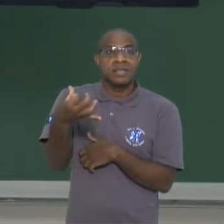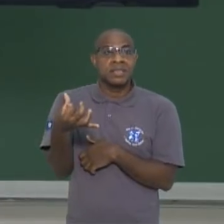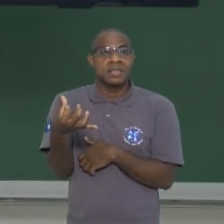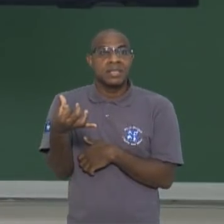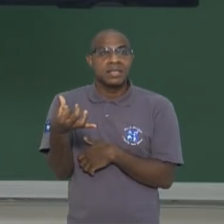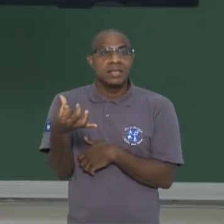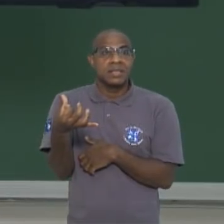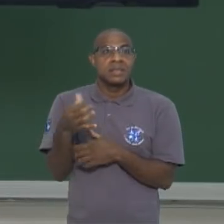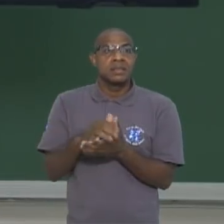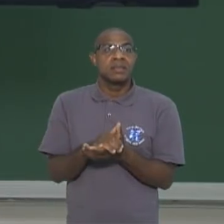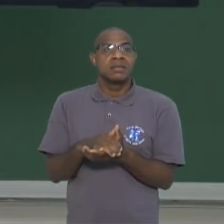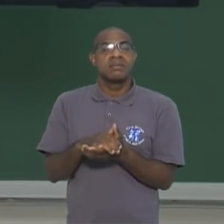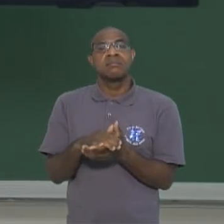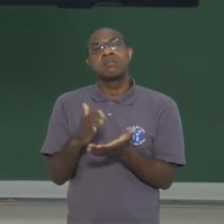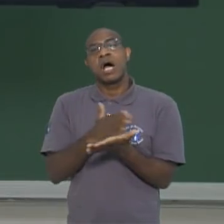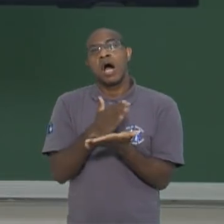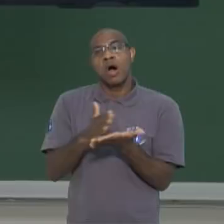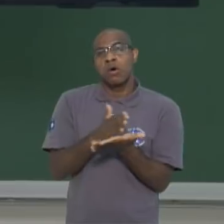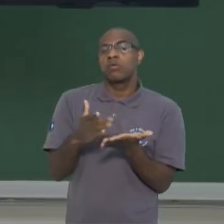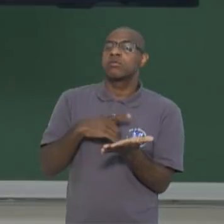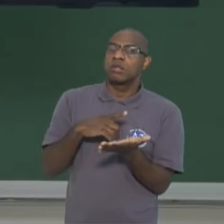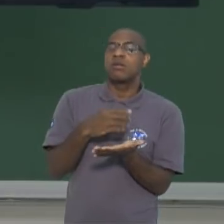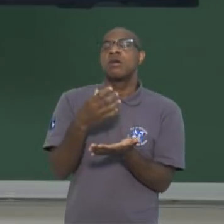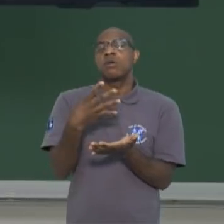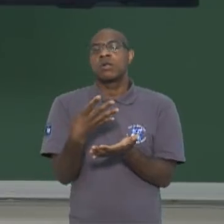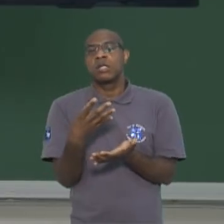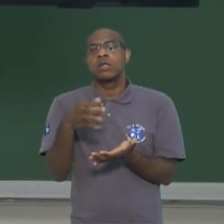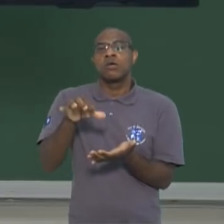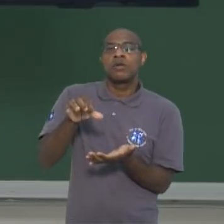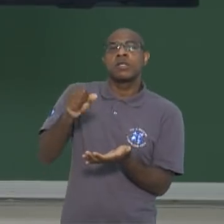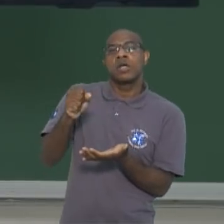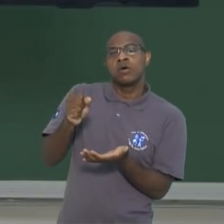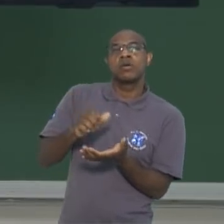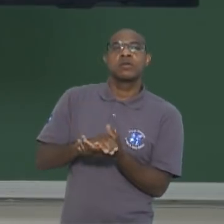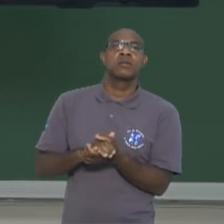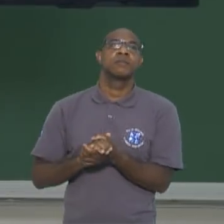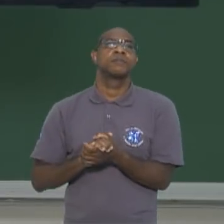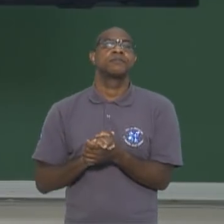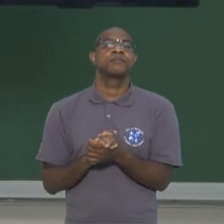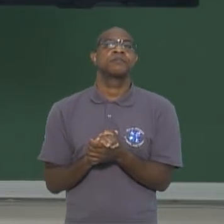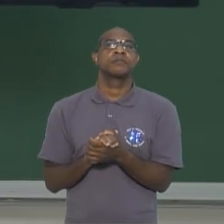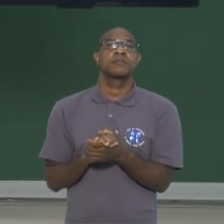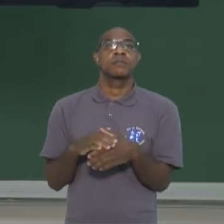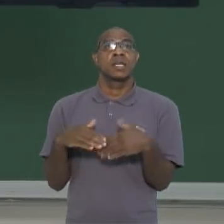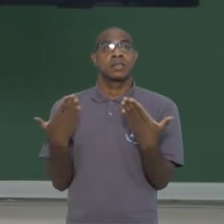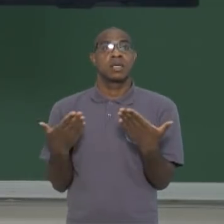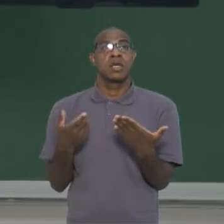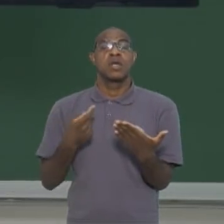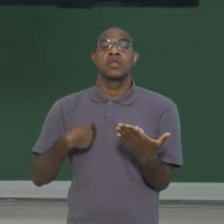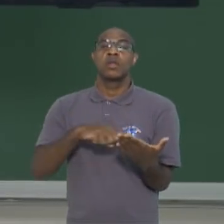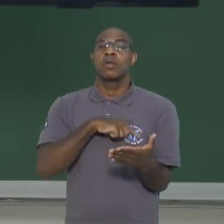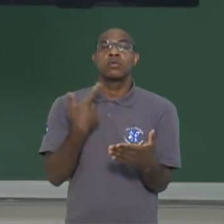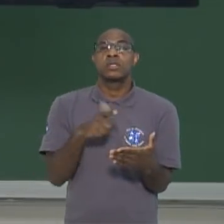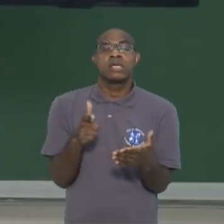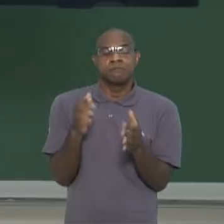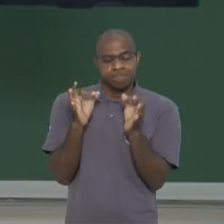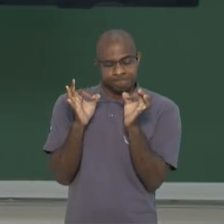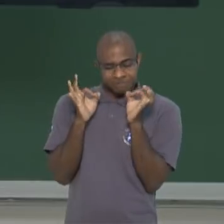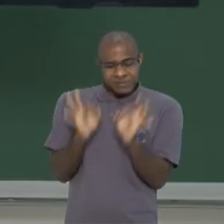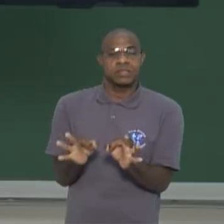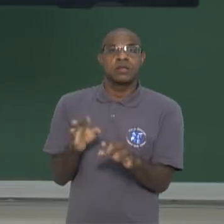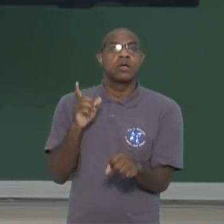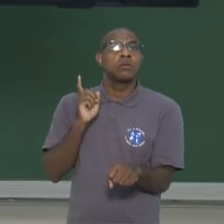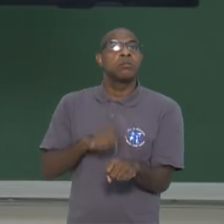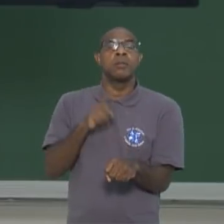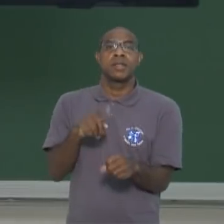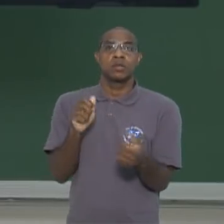colocam 498 e tem obras até que chegam a colocar 502. Né? A gente não tem exatidão do momento